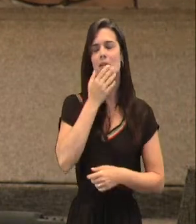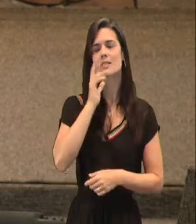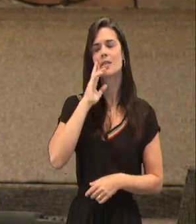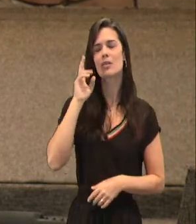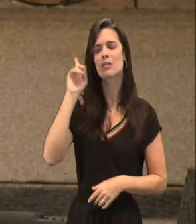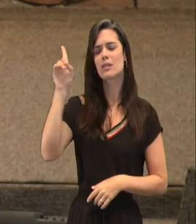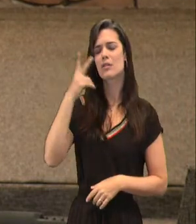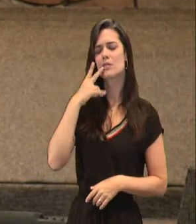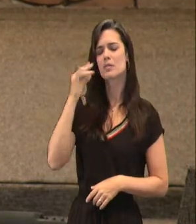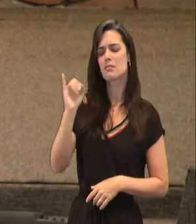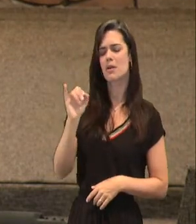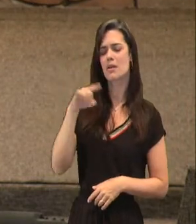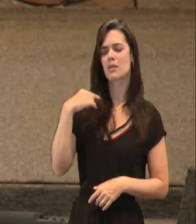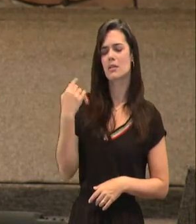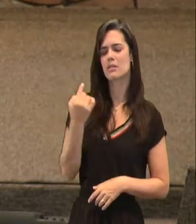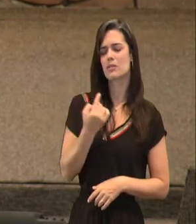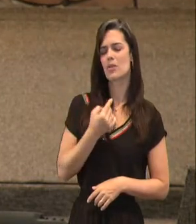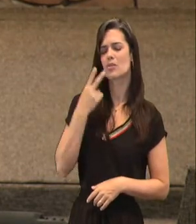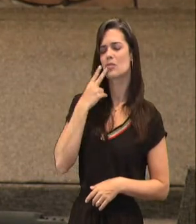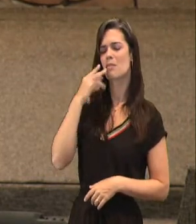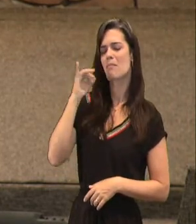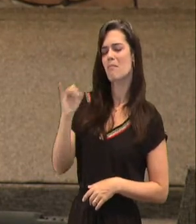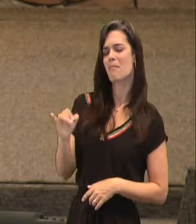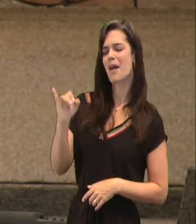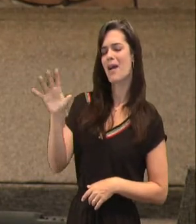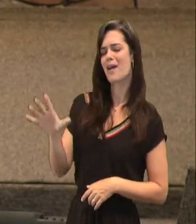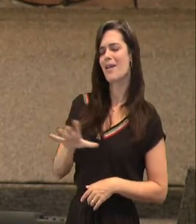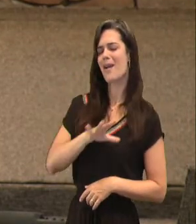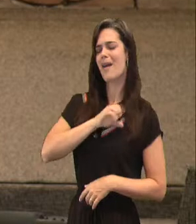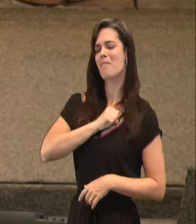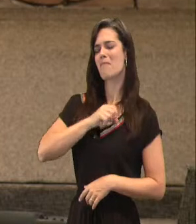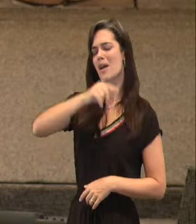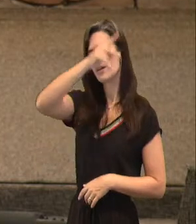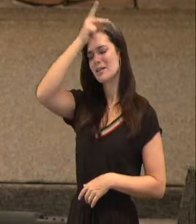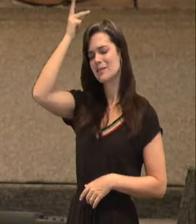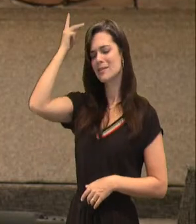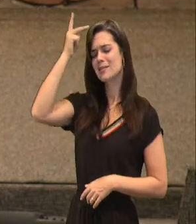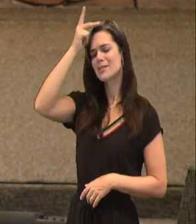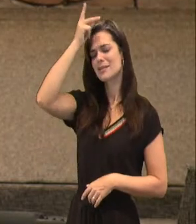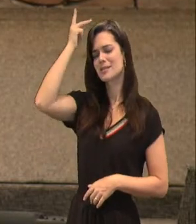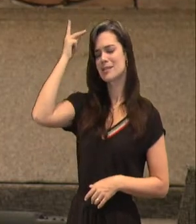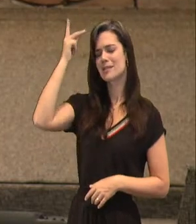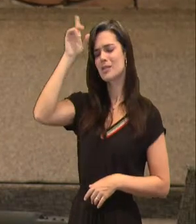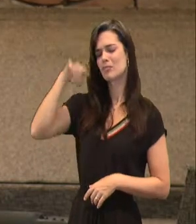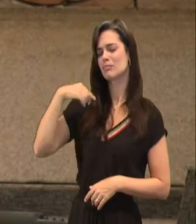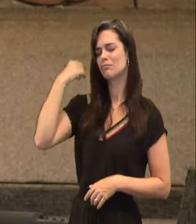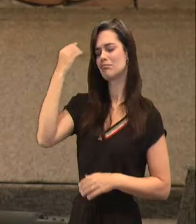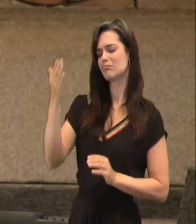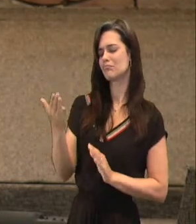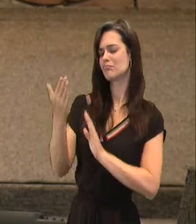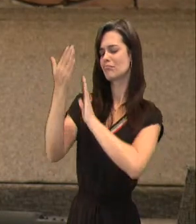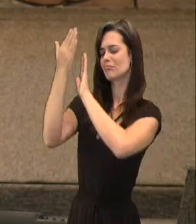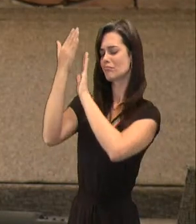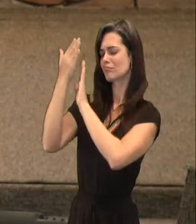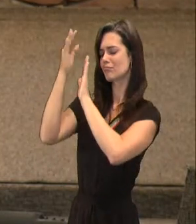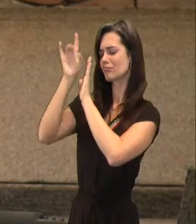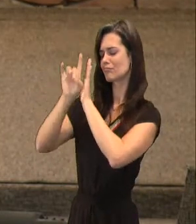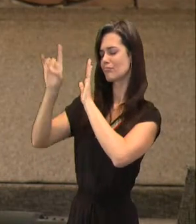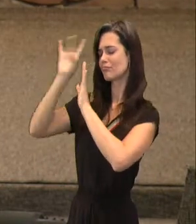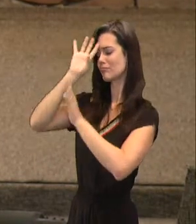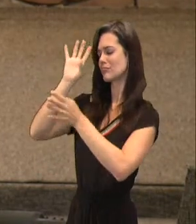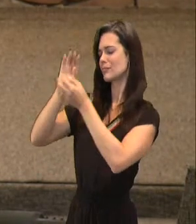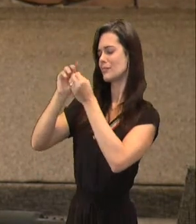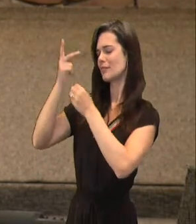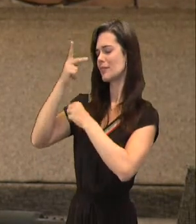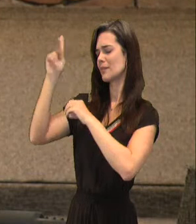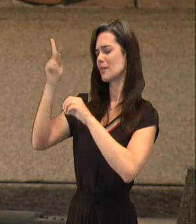Senhor, nosso Deus, nosso Pai amado e santo, é a Ti, ó Deus, que nós nos dirigimos nesse momento, entendendo toda a